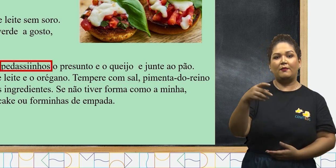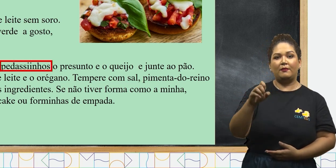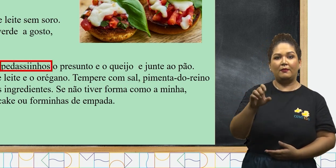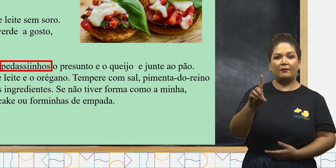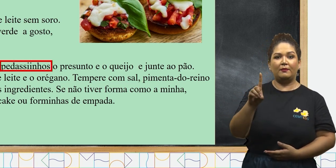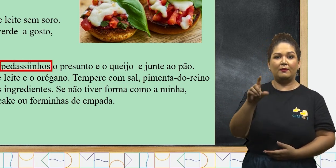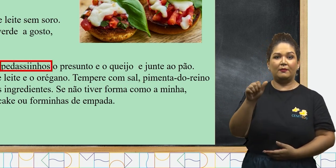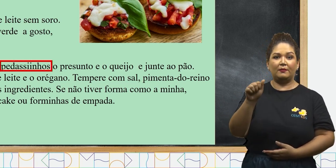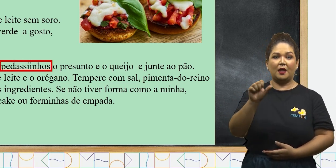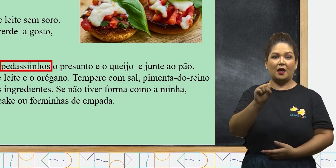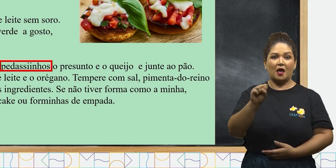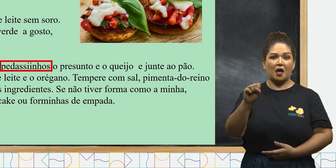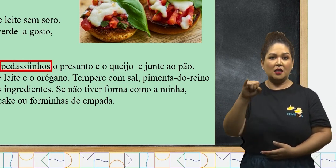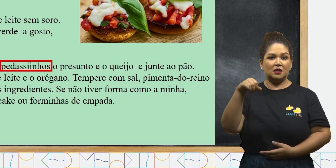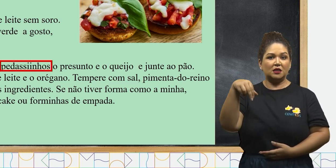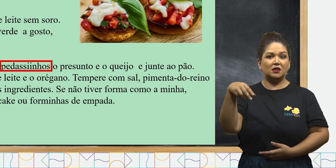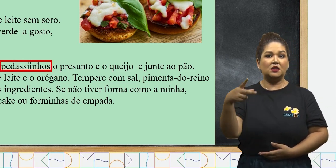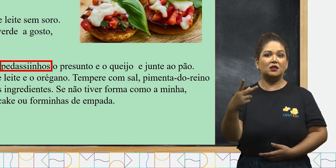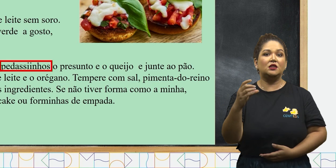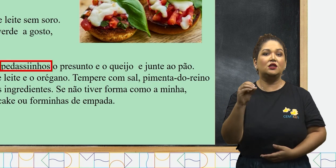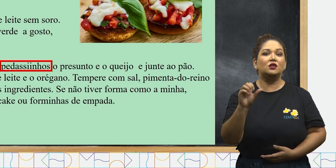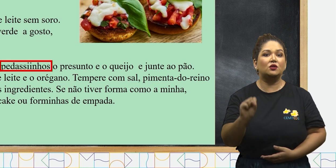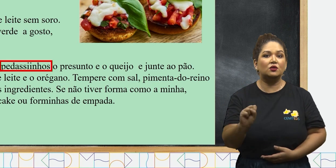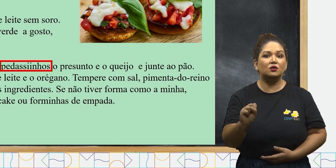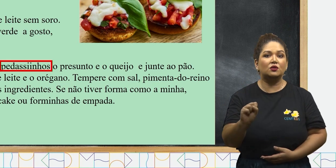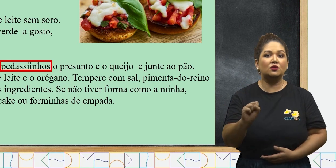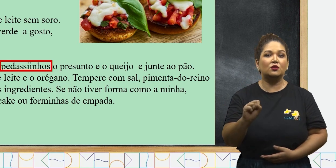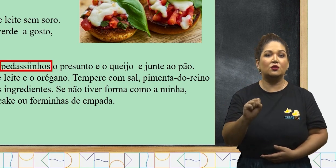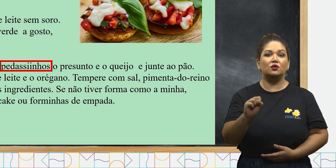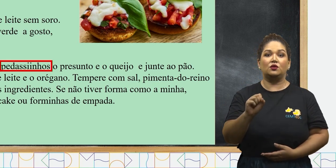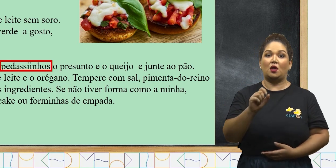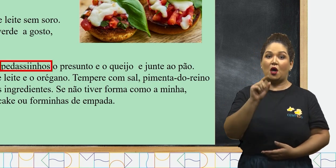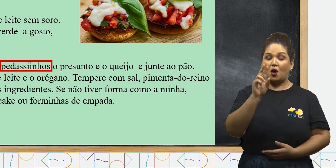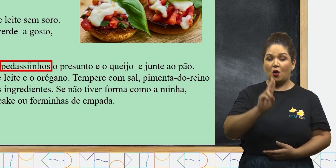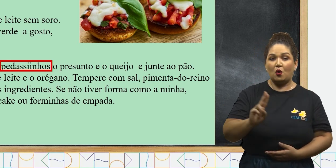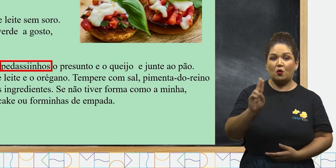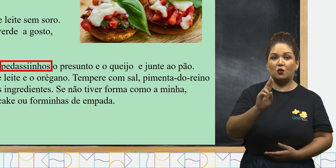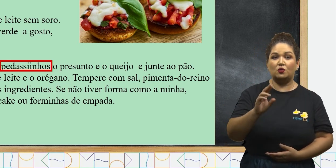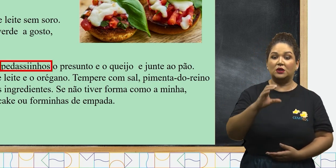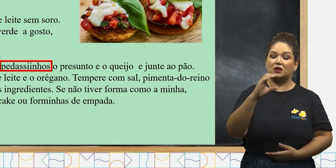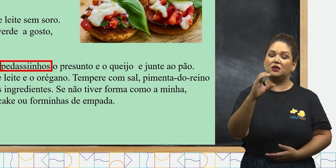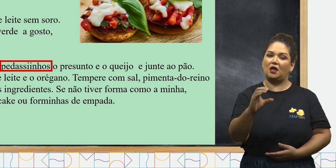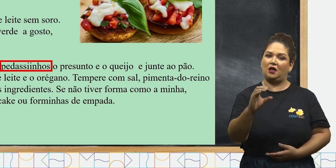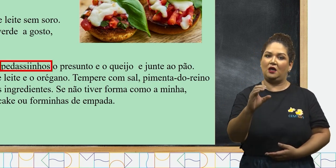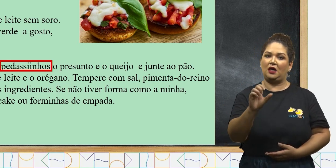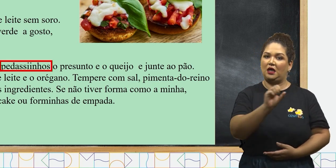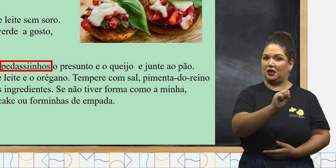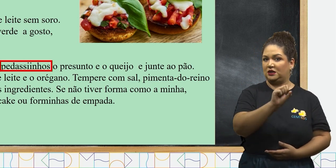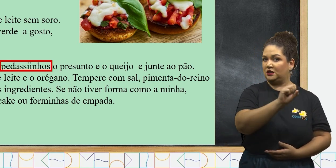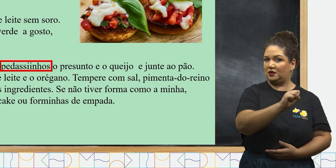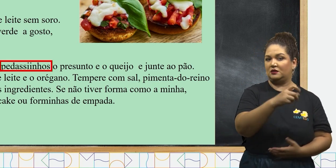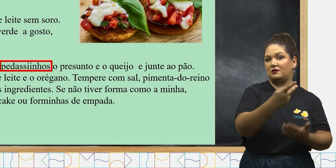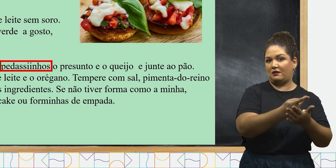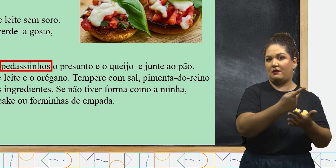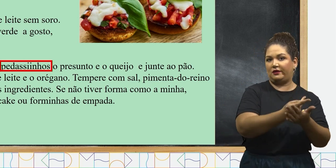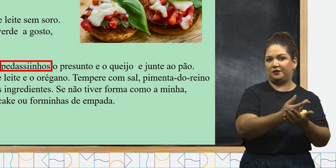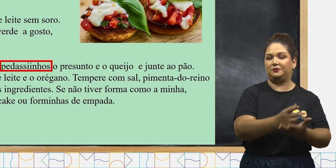se escreve com SS, mas com C. Será que temos mais erros por